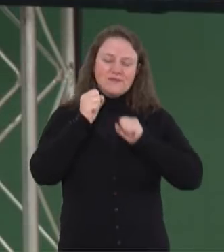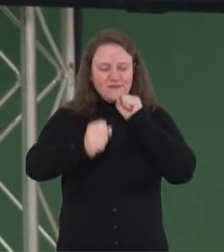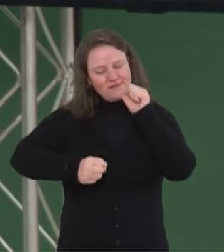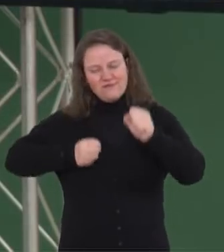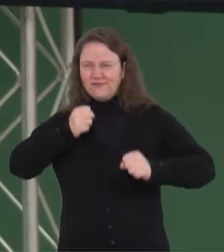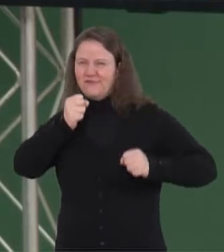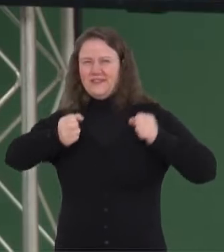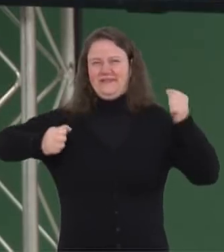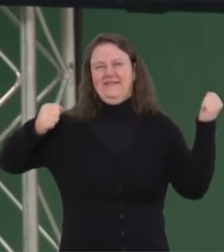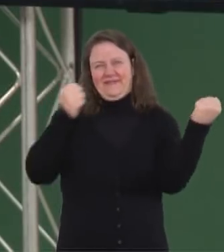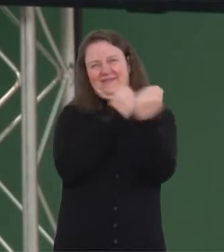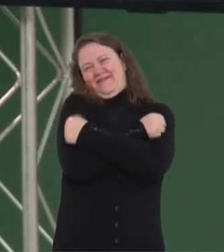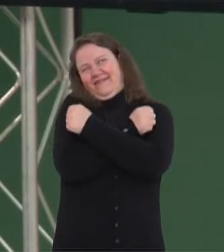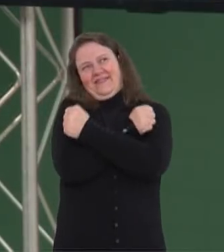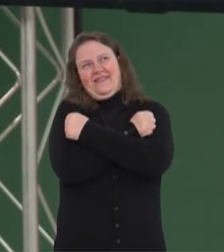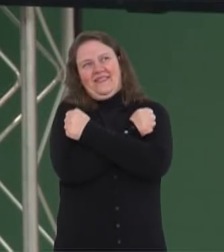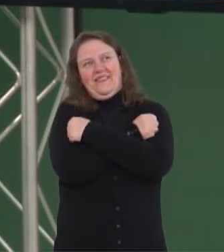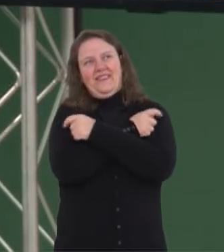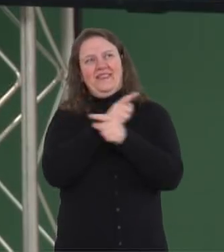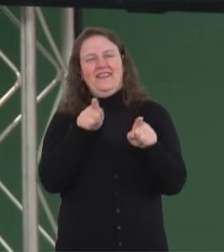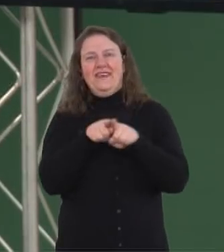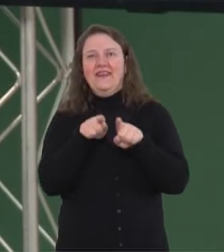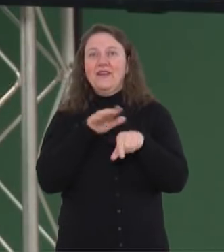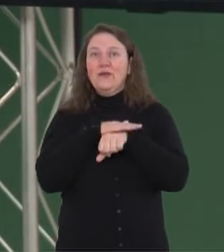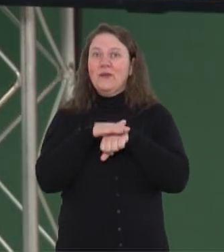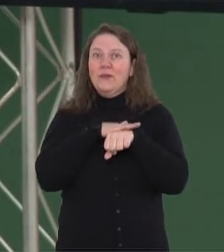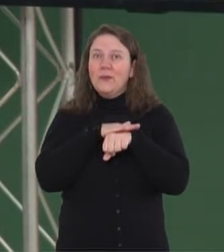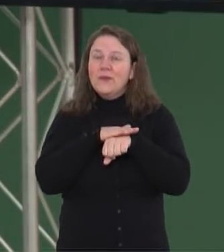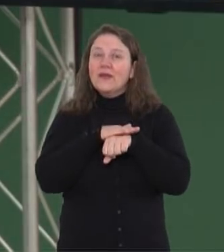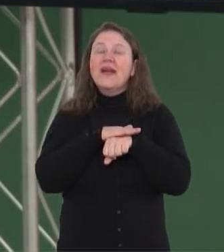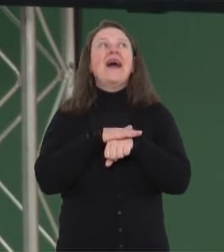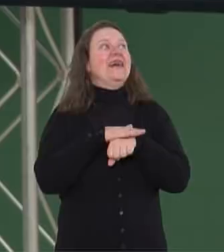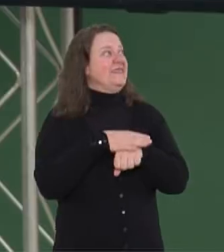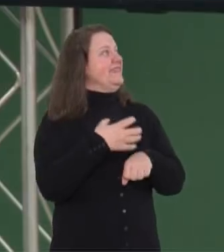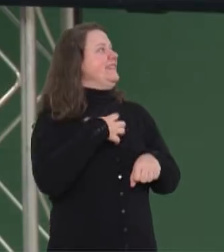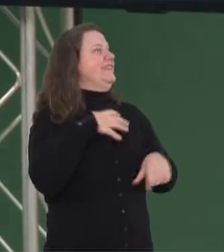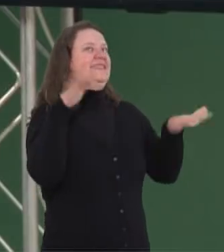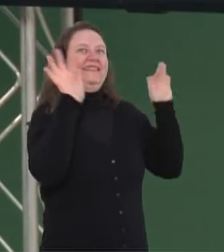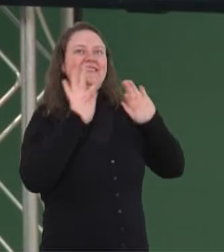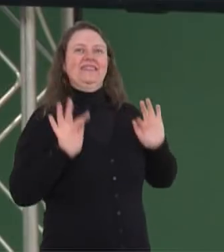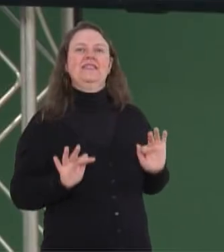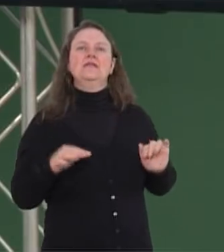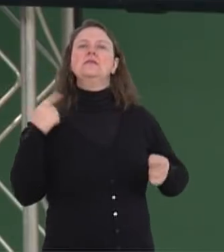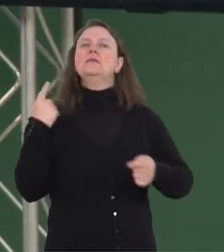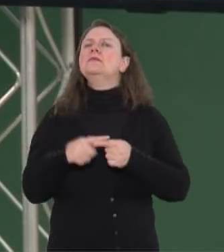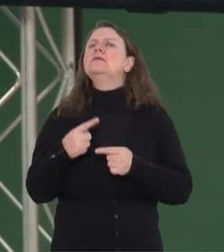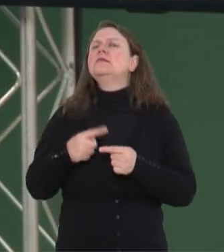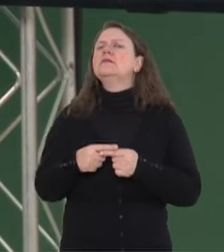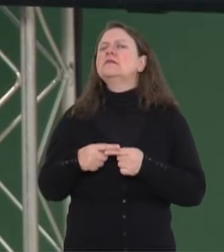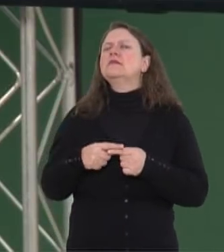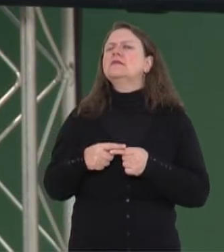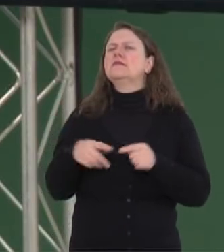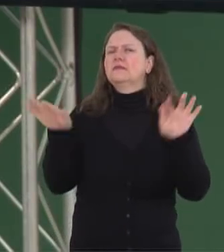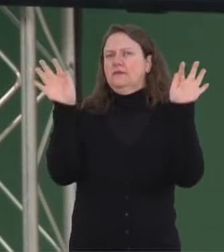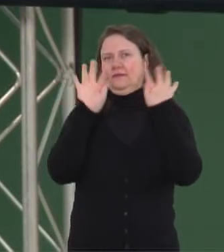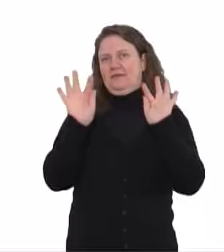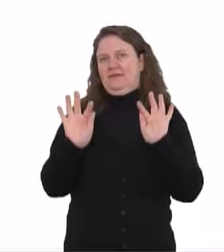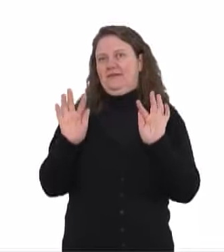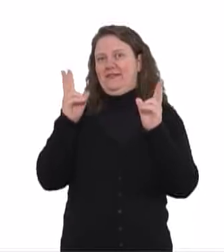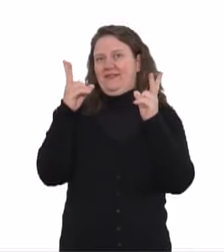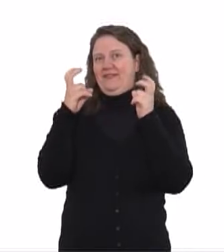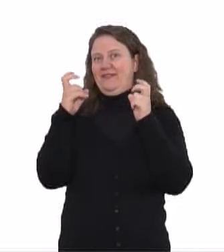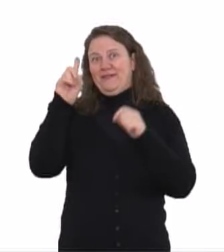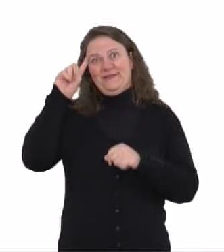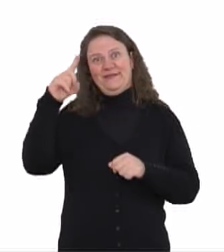correndo feliz conversar com ele e ele também ficou muito feliz. Por quê? Observem, olha o dia